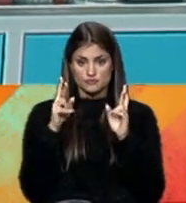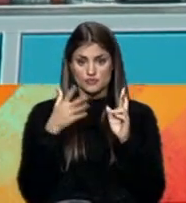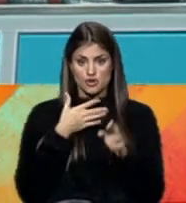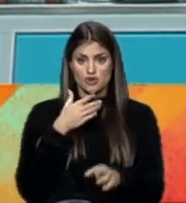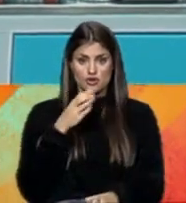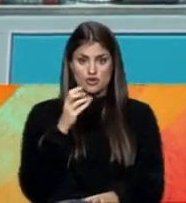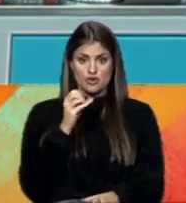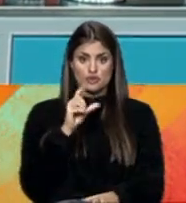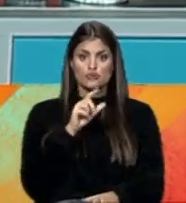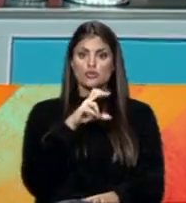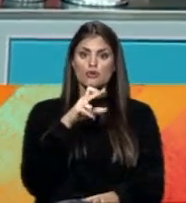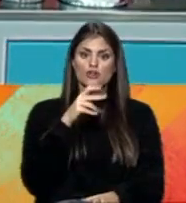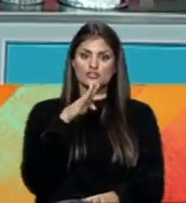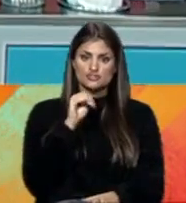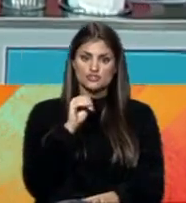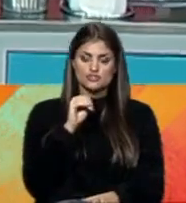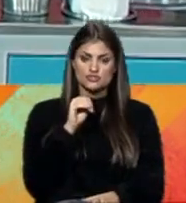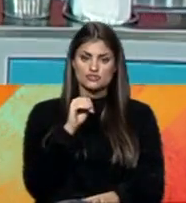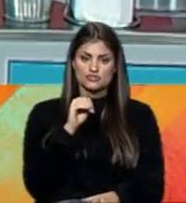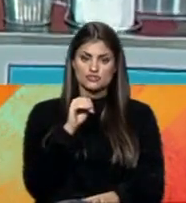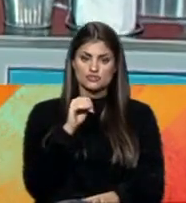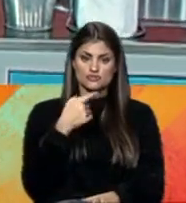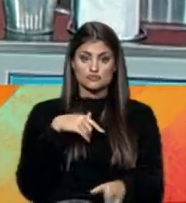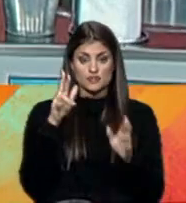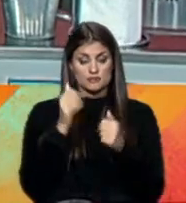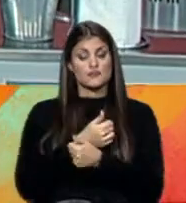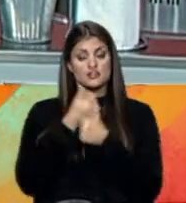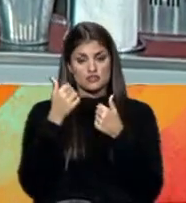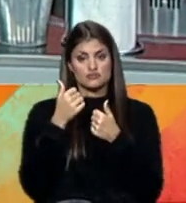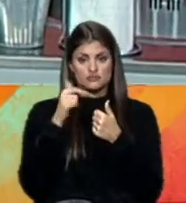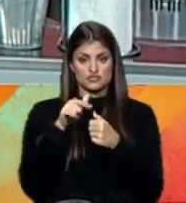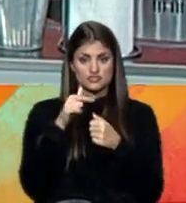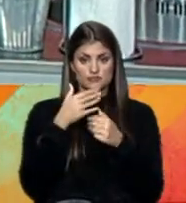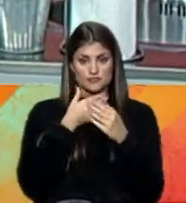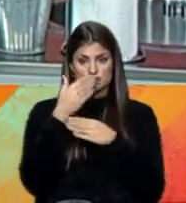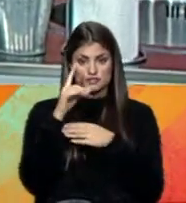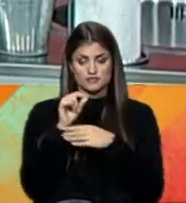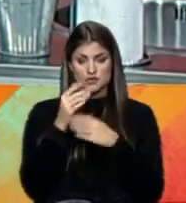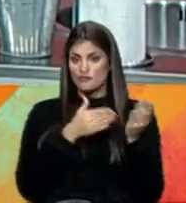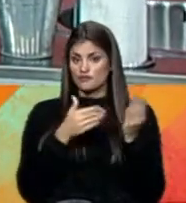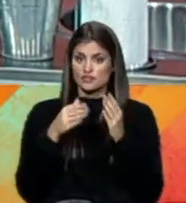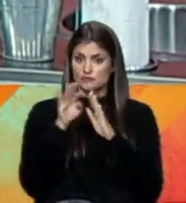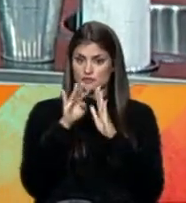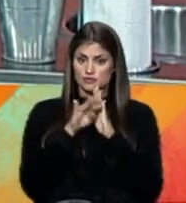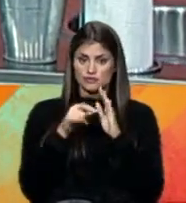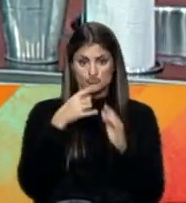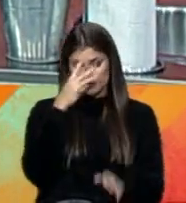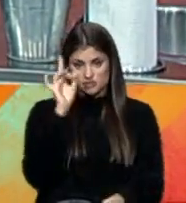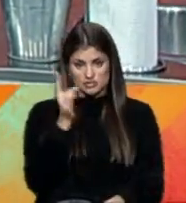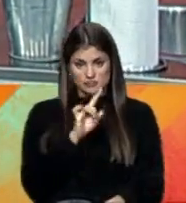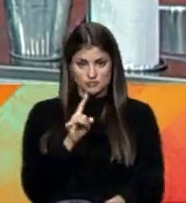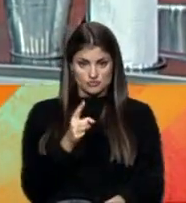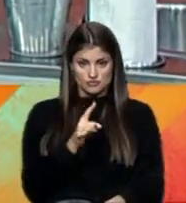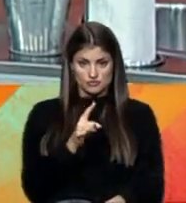um susto esta madrugada. Ah, então as melhoras para as ela. As melhoras para ela, ela que também já foi convidada do nosso programa, e não nos esquecemos daqueles